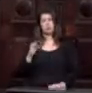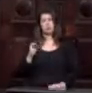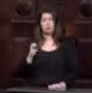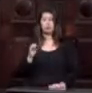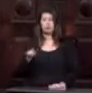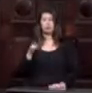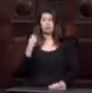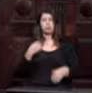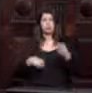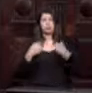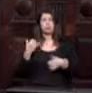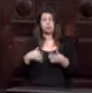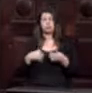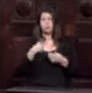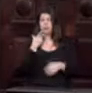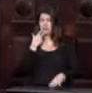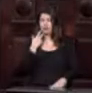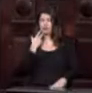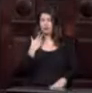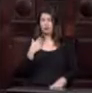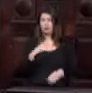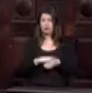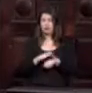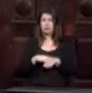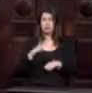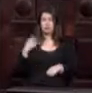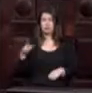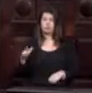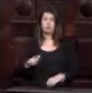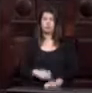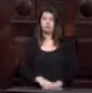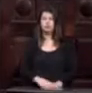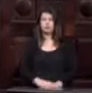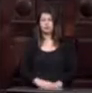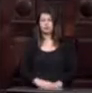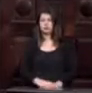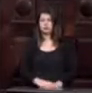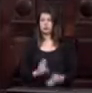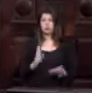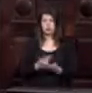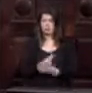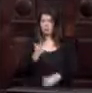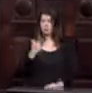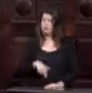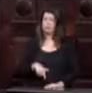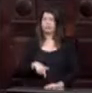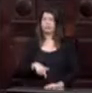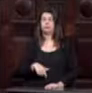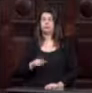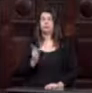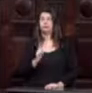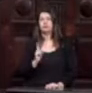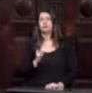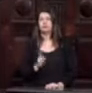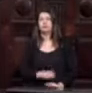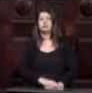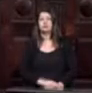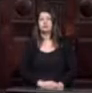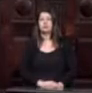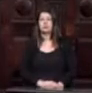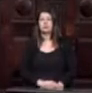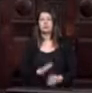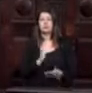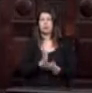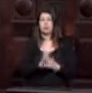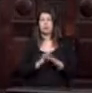Bittencourt discutir pela bancada do PSDB. Não acontecerá mais enquanto a gente estiver